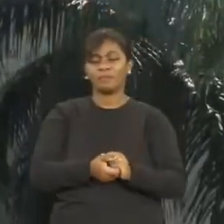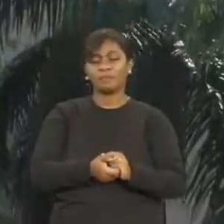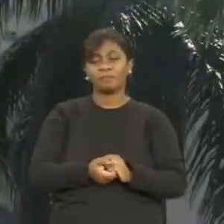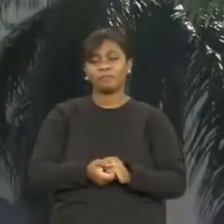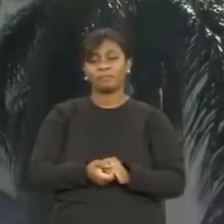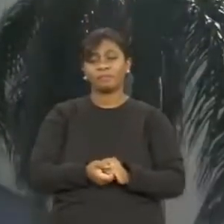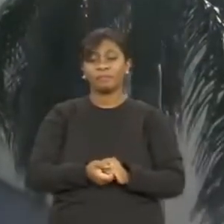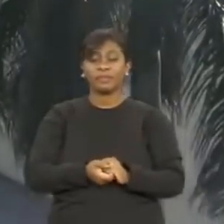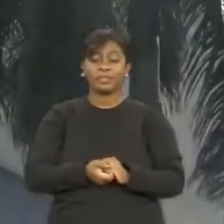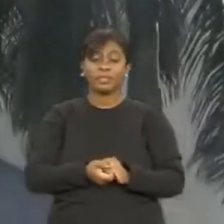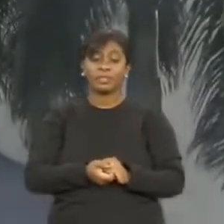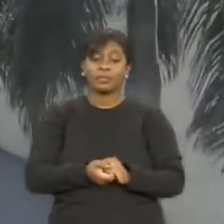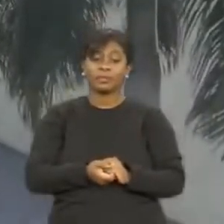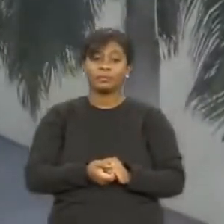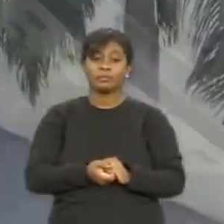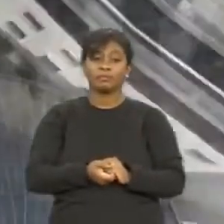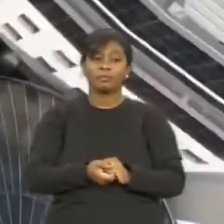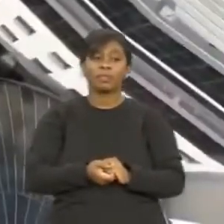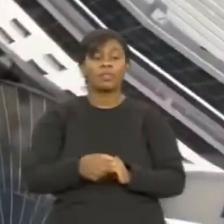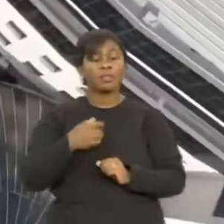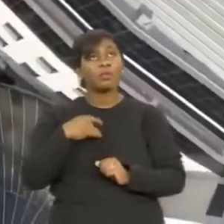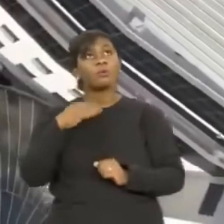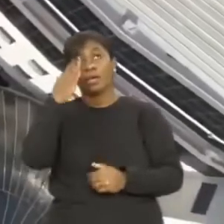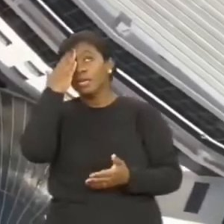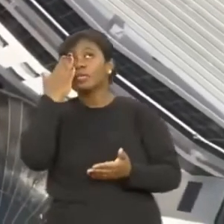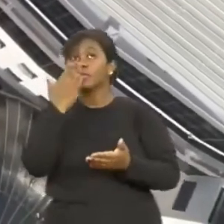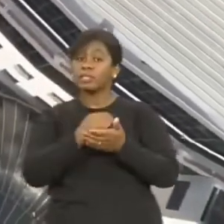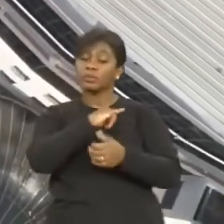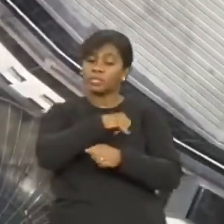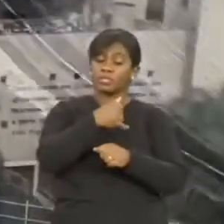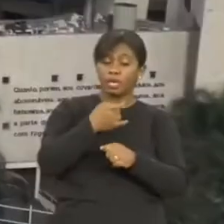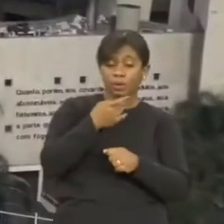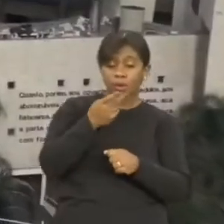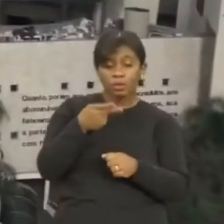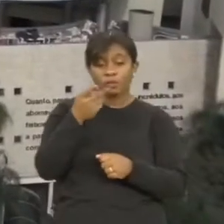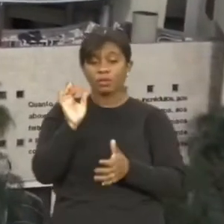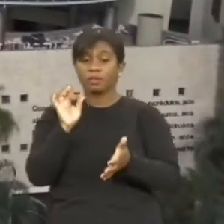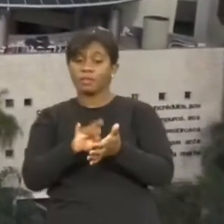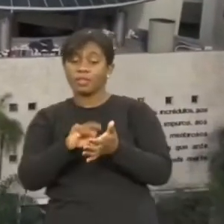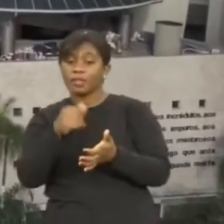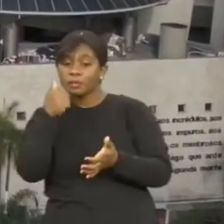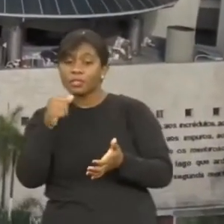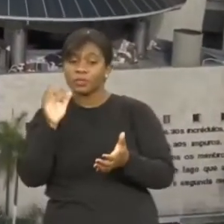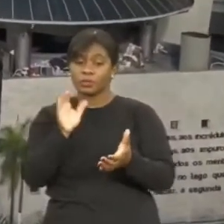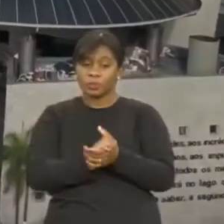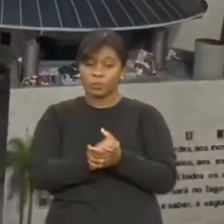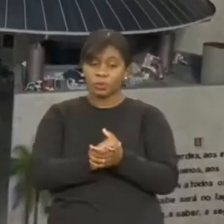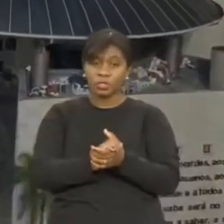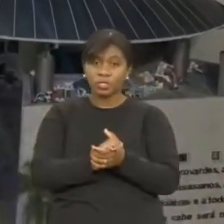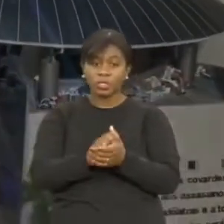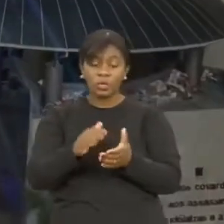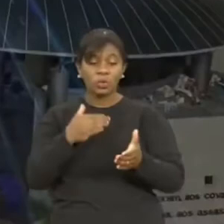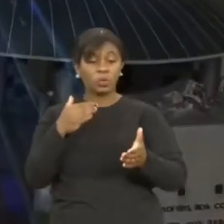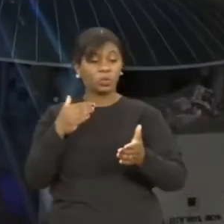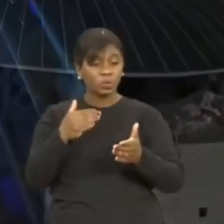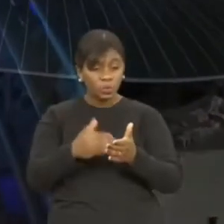Provavelmente Jacó não tinha contado para sua esposa a verdade, tudo que ele tinha feito lá